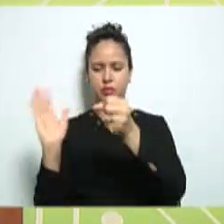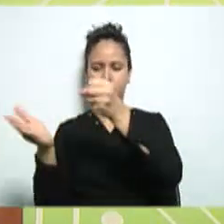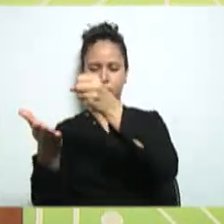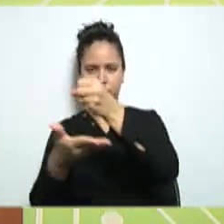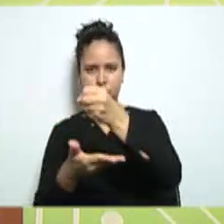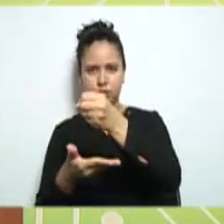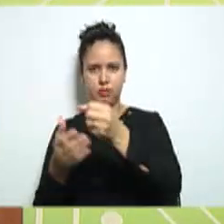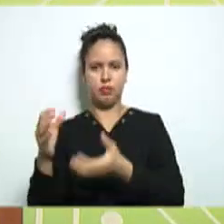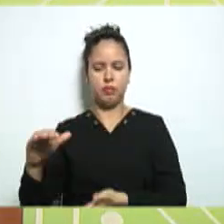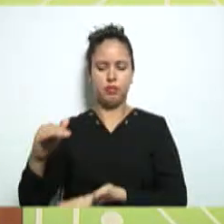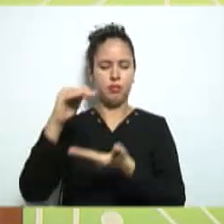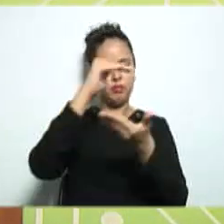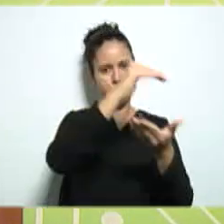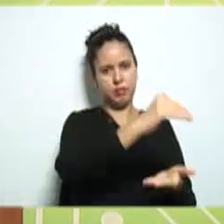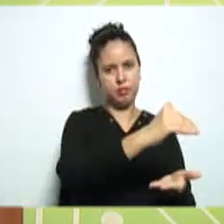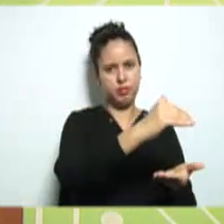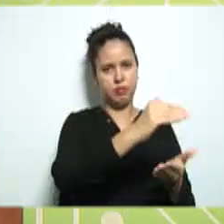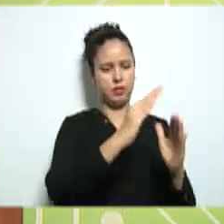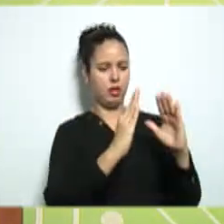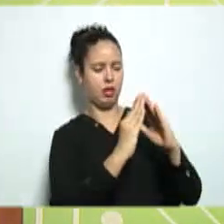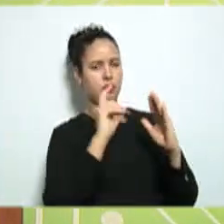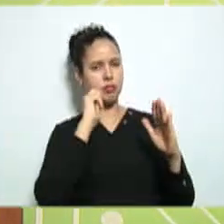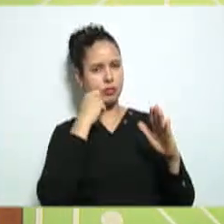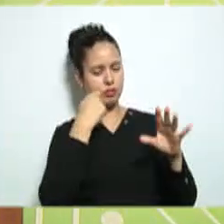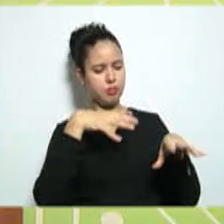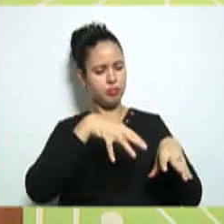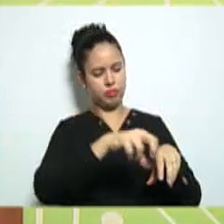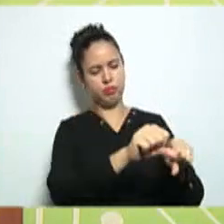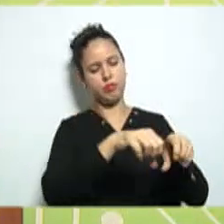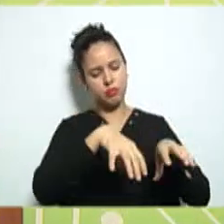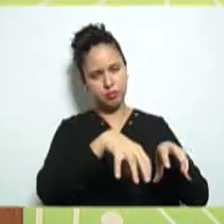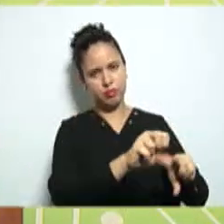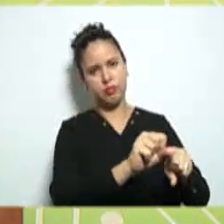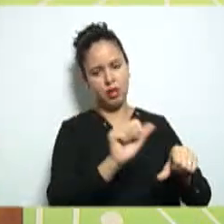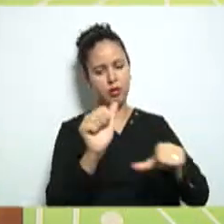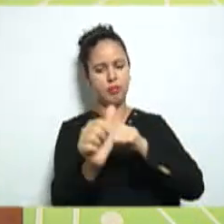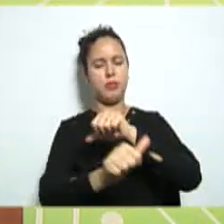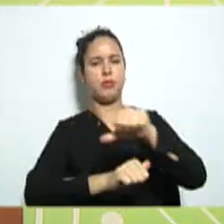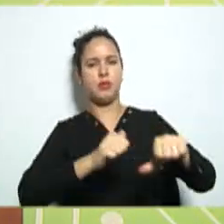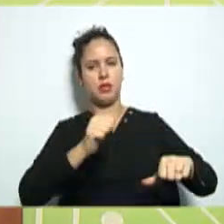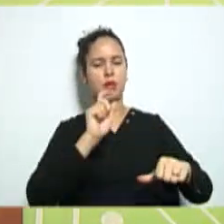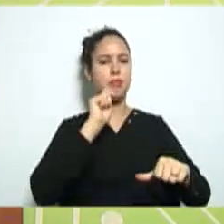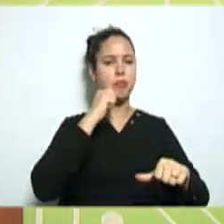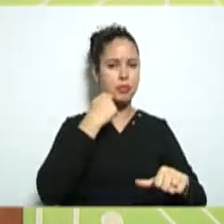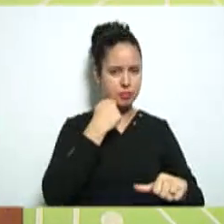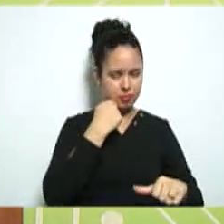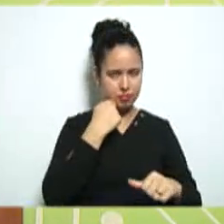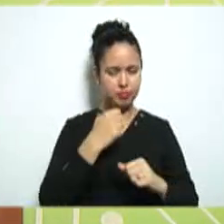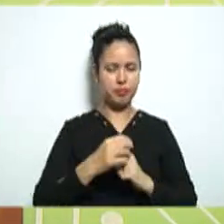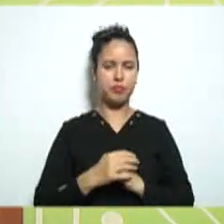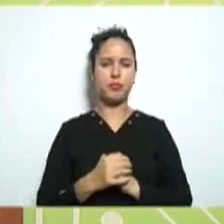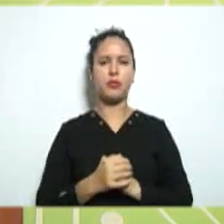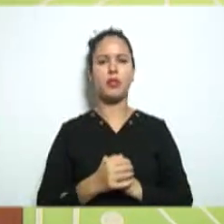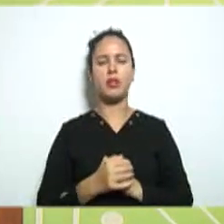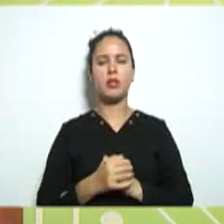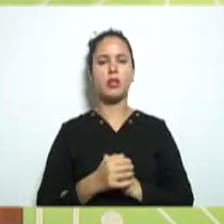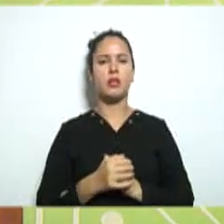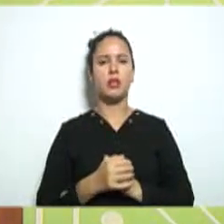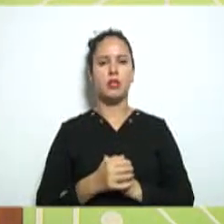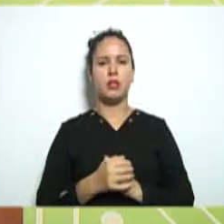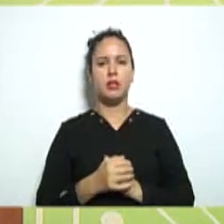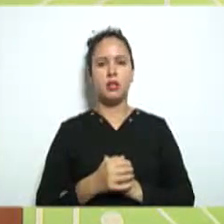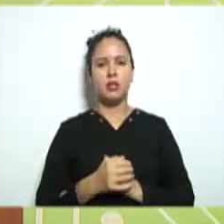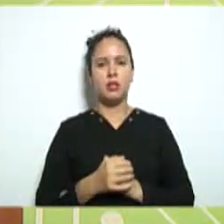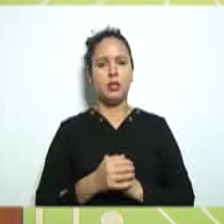ele está organizado de tal forma que possa oferecer o quê? O pão francês e não outro produto. Por quê? Porque